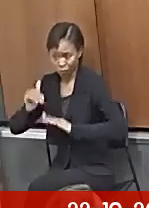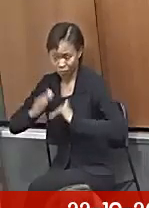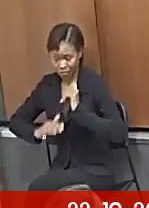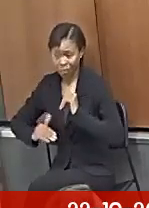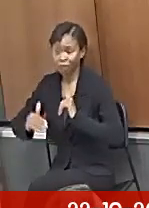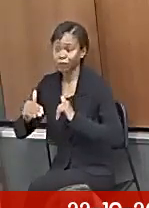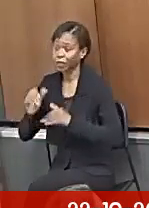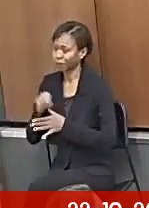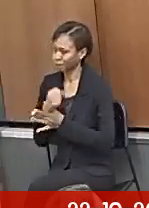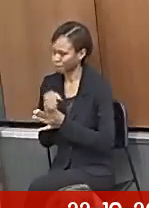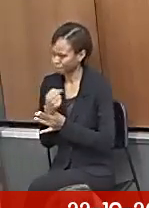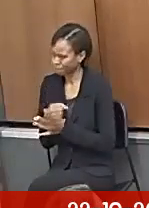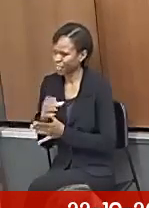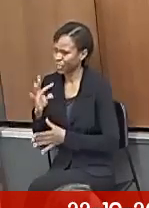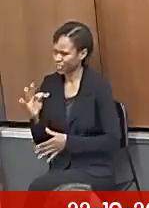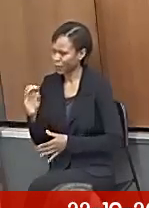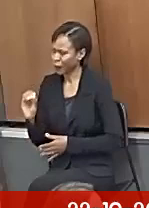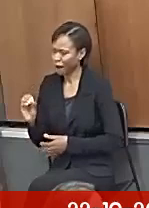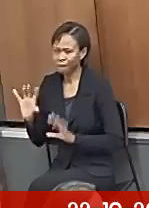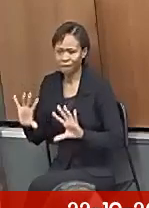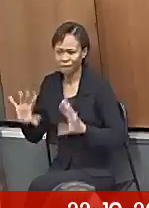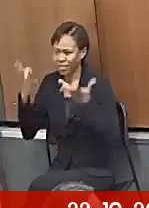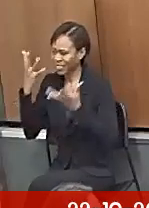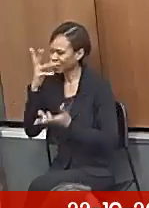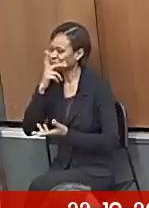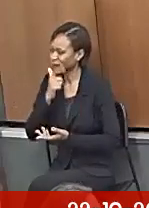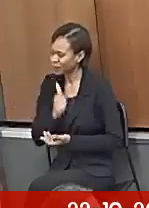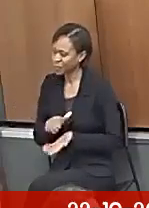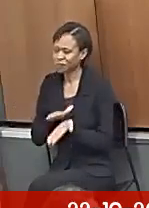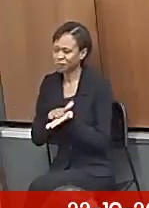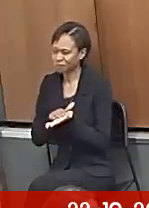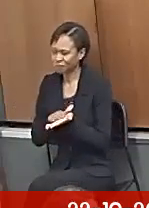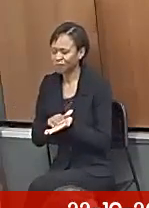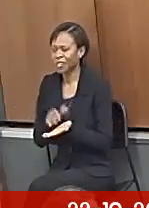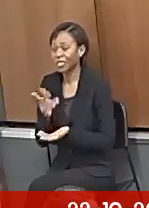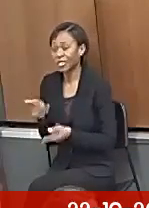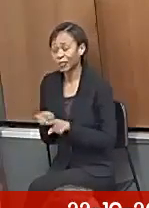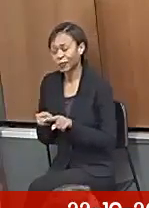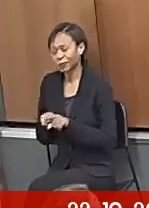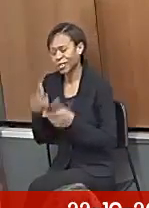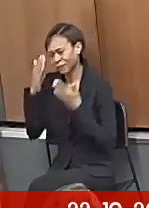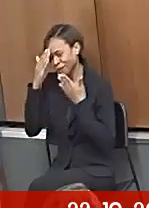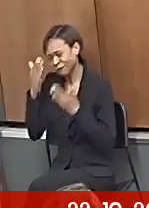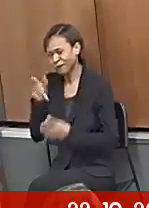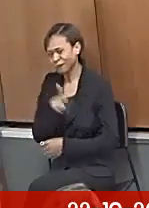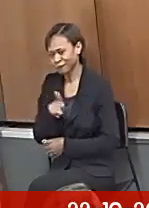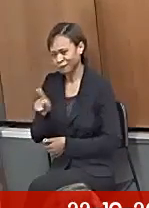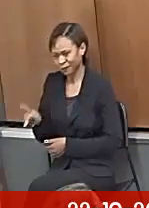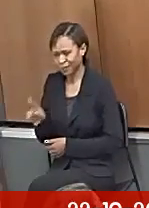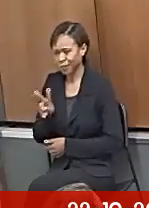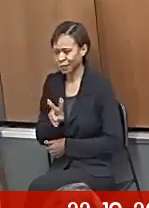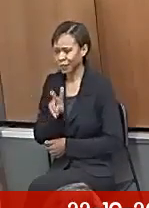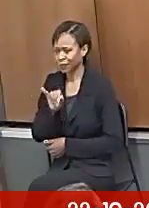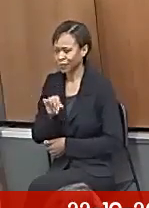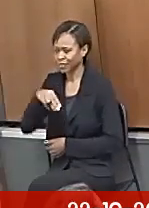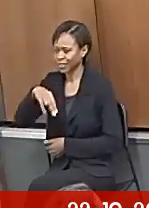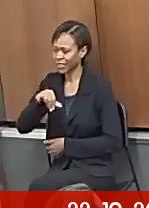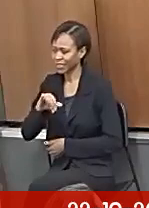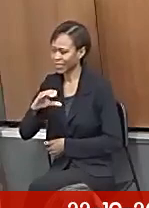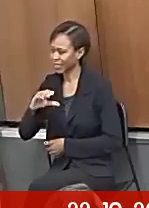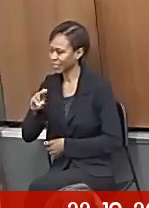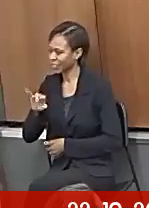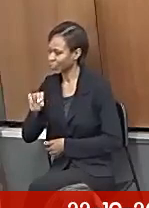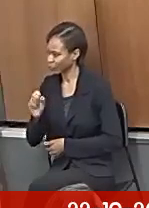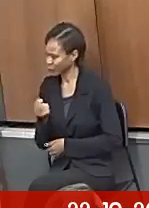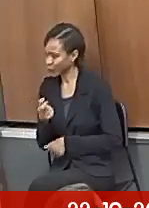festa muito bonita. Parabenizar aqui e agradecer a presença do nosso presidente, muito atuante, doutor Vinícius também, e de